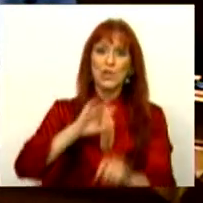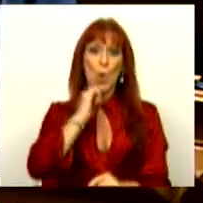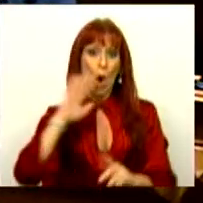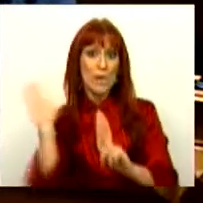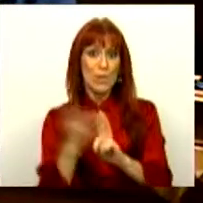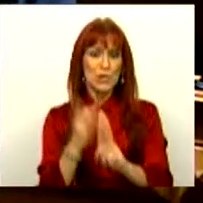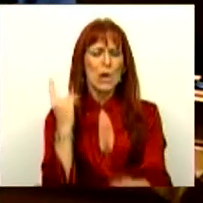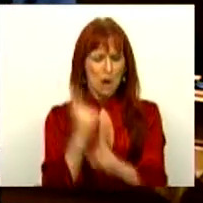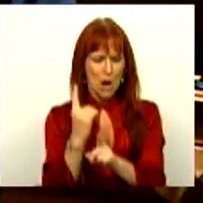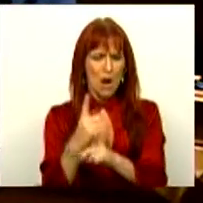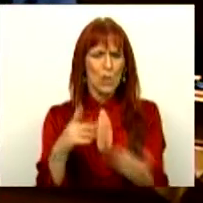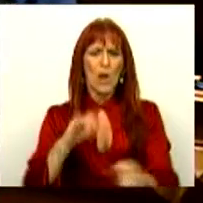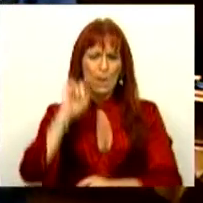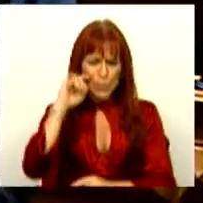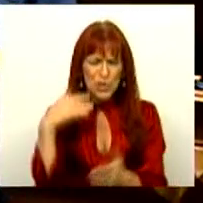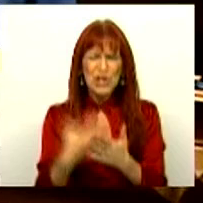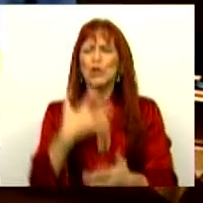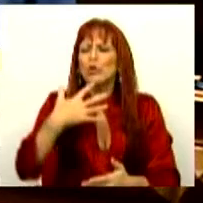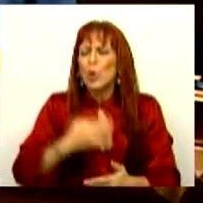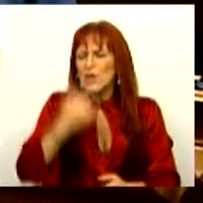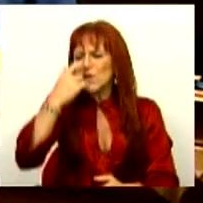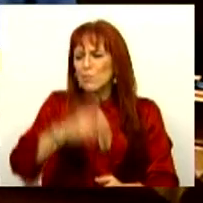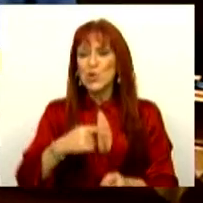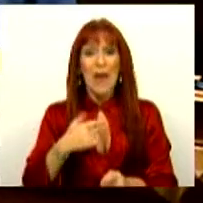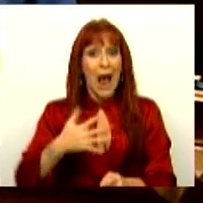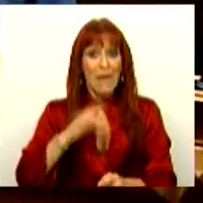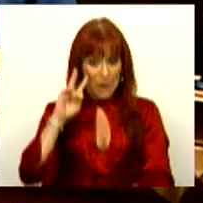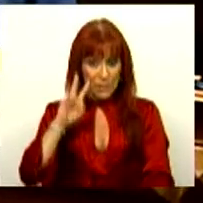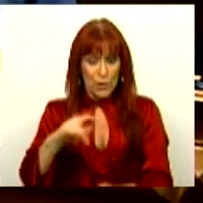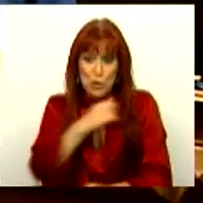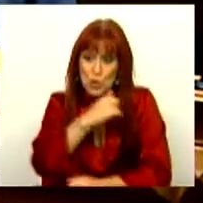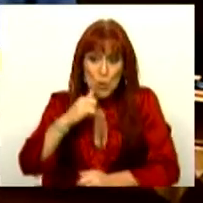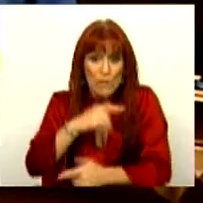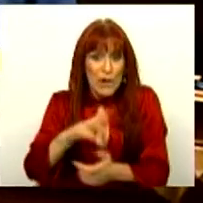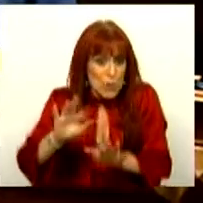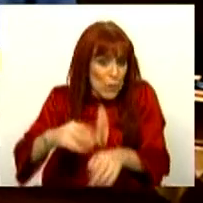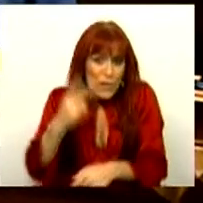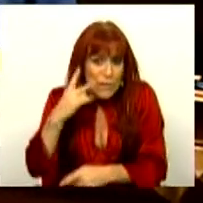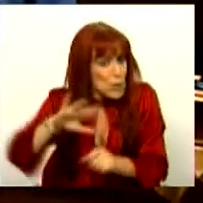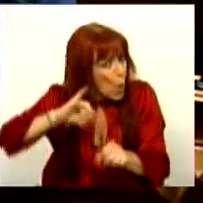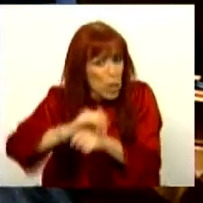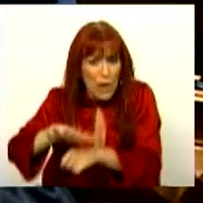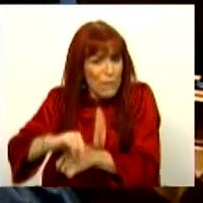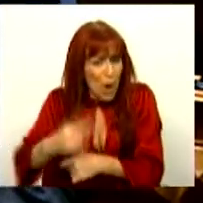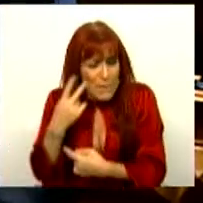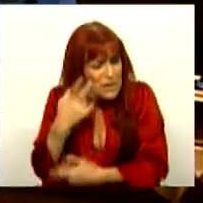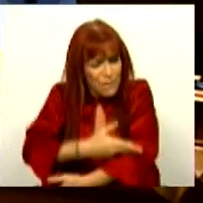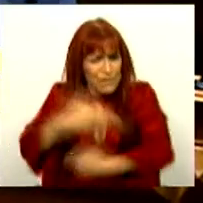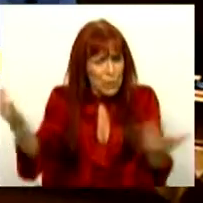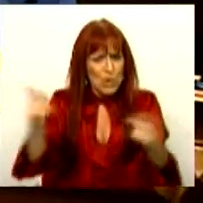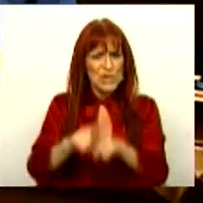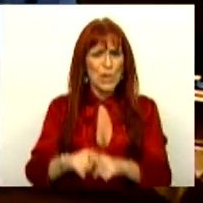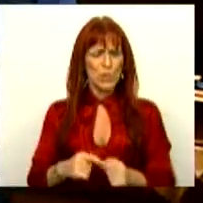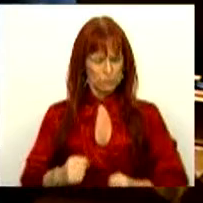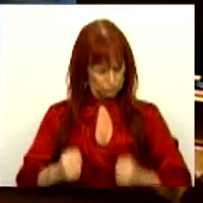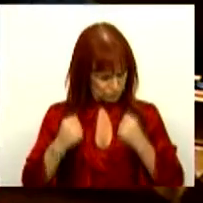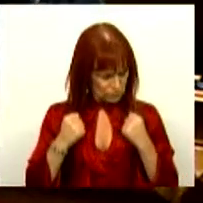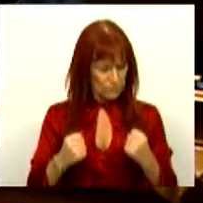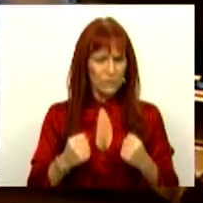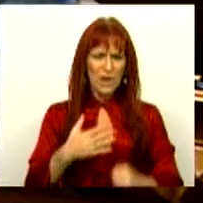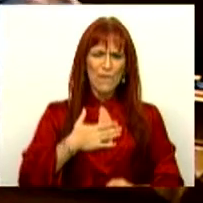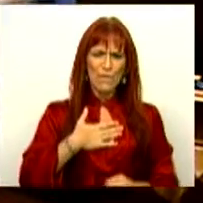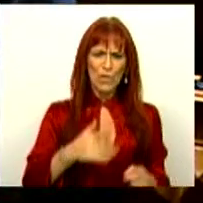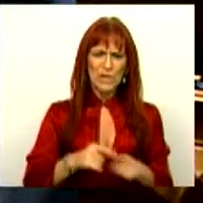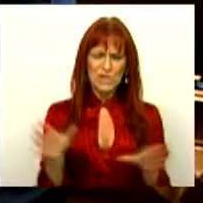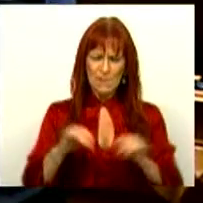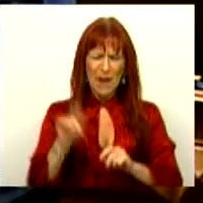Penal continuará a existir para proteger todas as pessoas que pretendem encarar o sofrimento no fim da vida com outra forma de o encarar, com estoicismo, com a vontade de